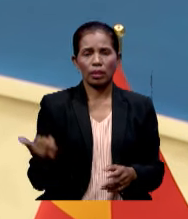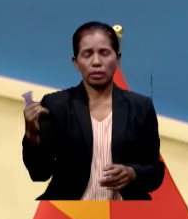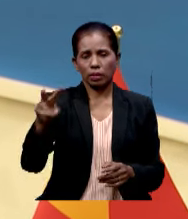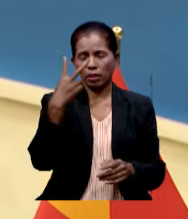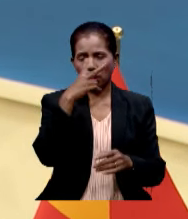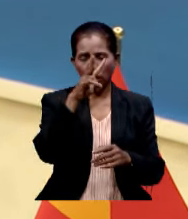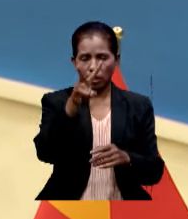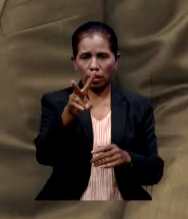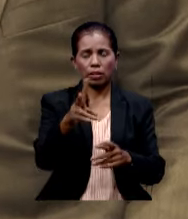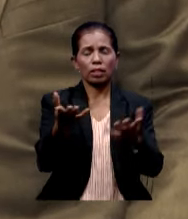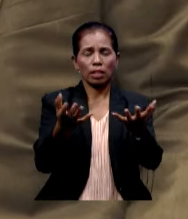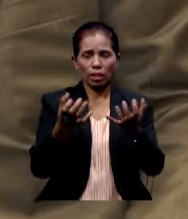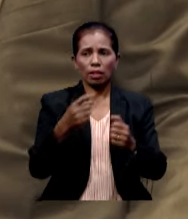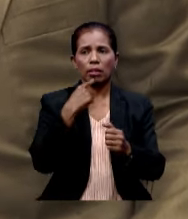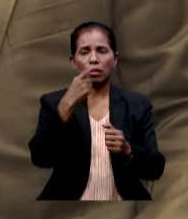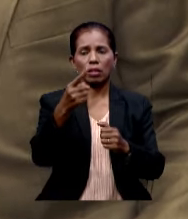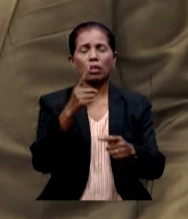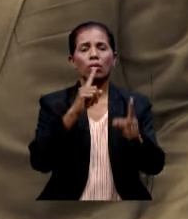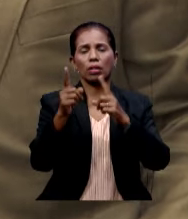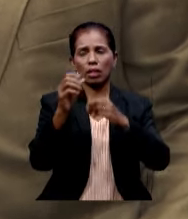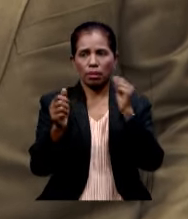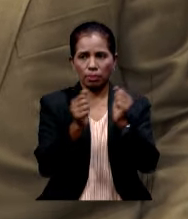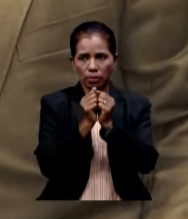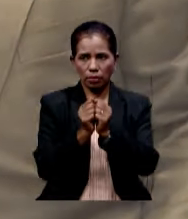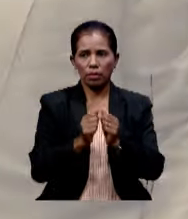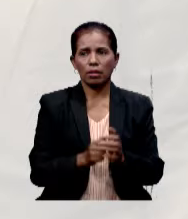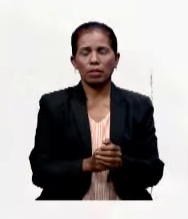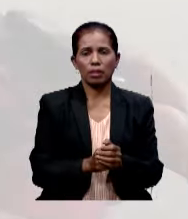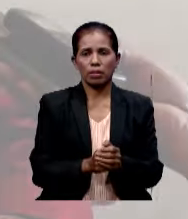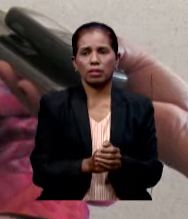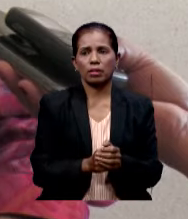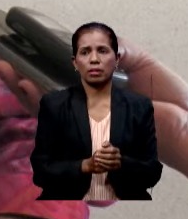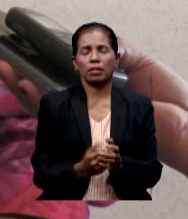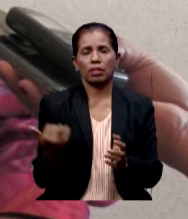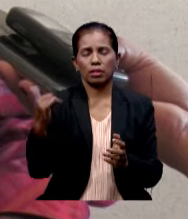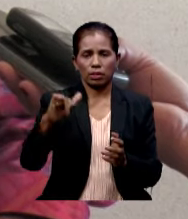né, temidei, Nação, colhido malo de. Perspectiva,